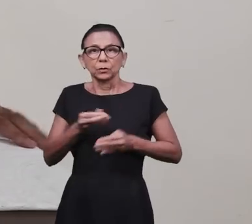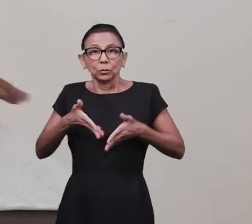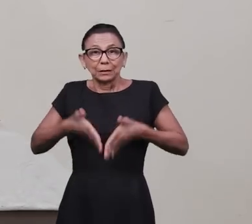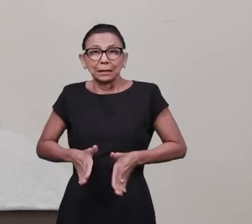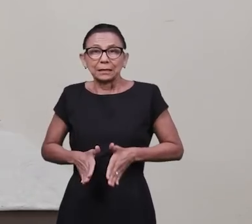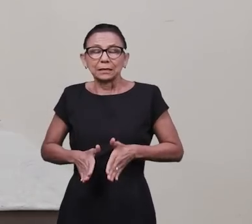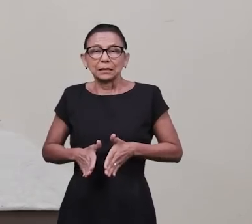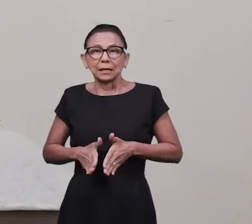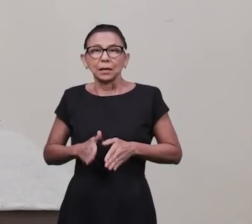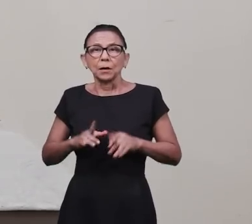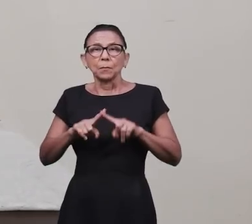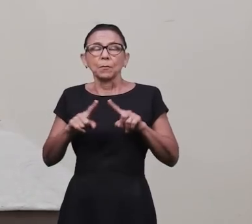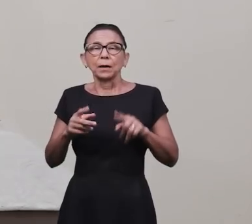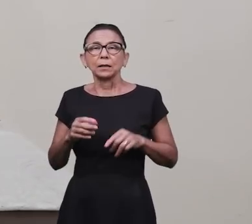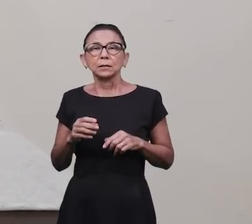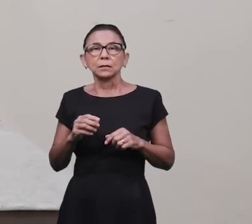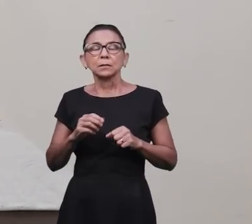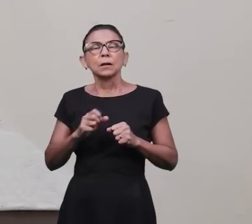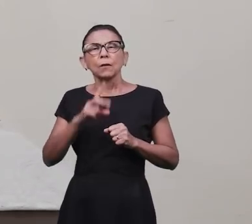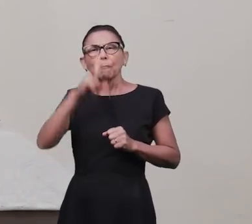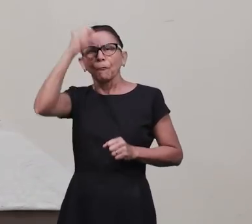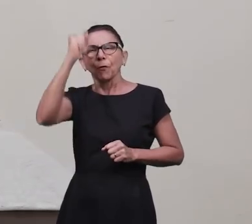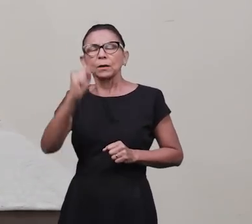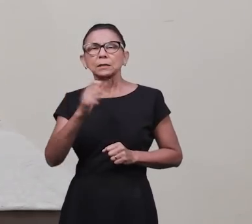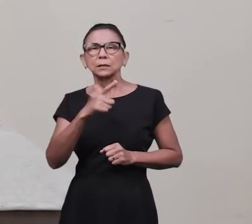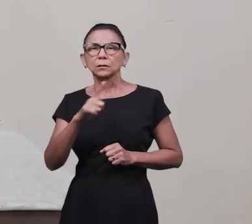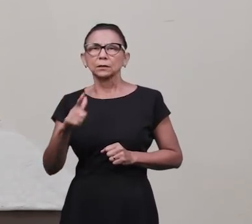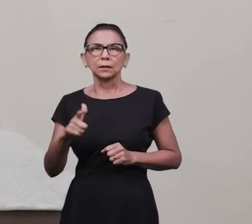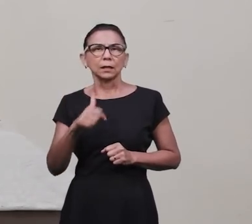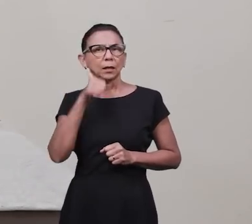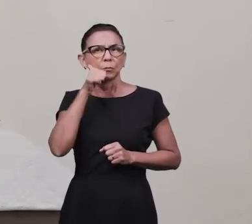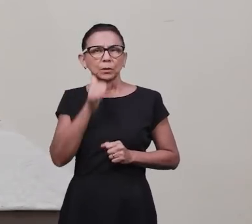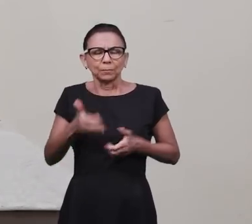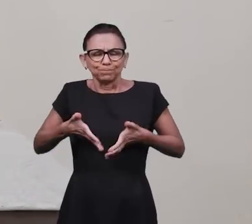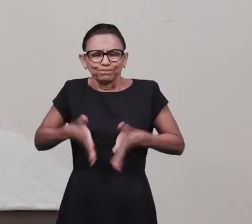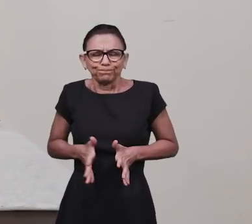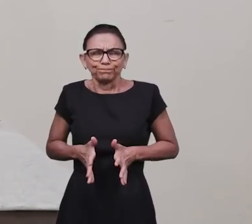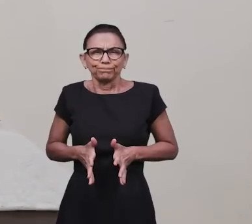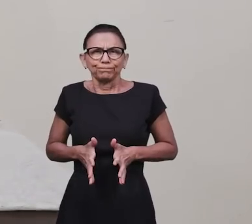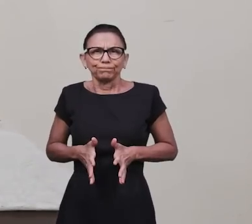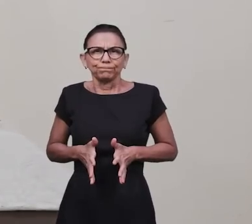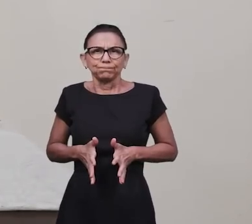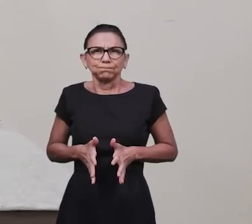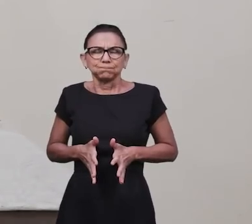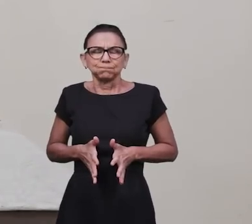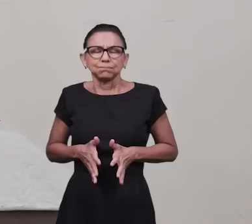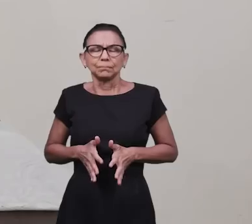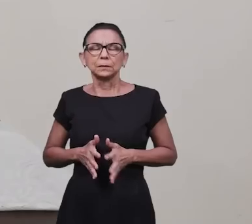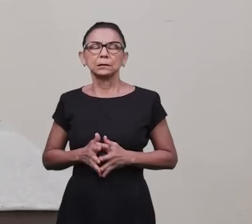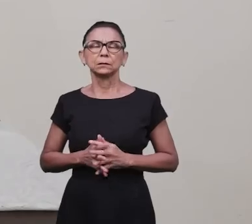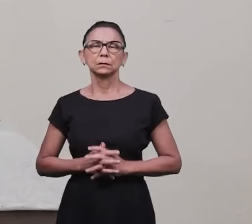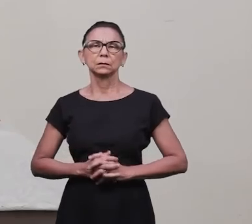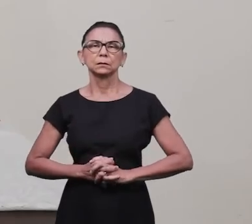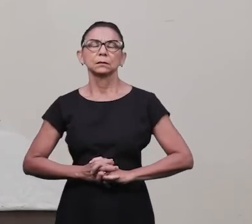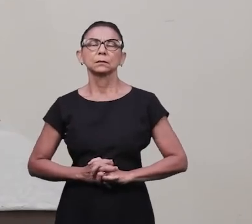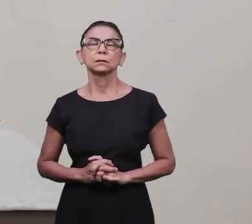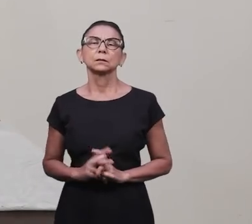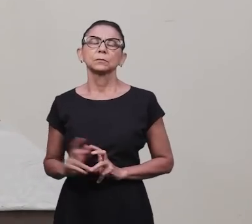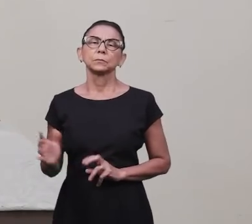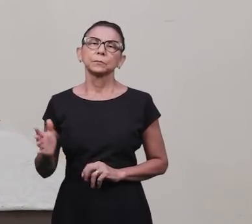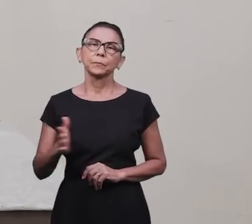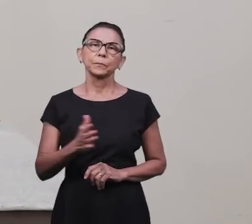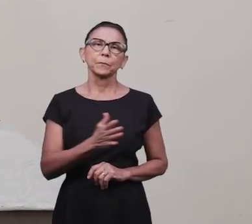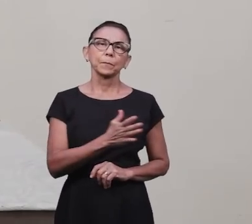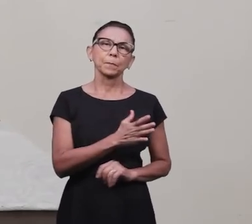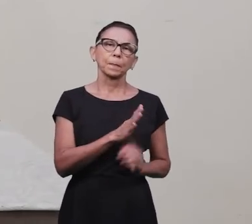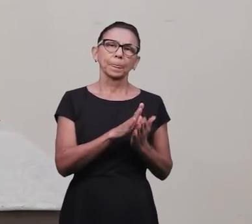irmãos, a palavra de Deus, ela é um ensino e é até um estímulo para a